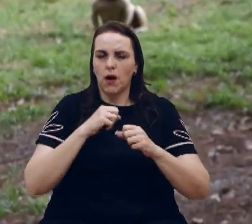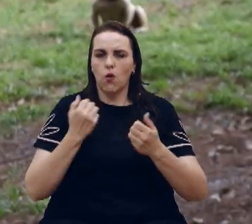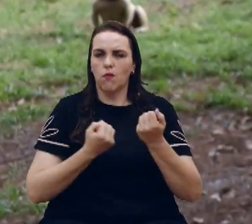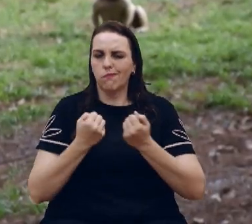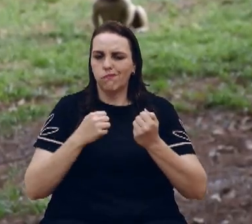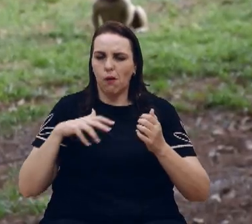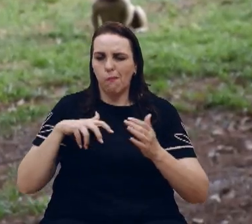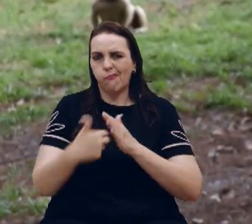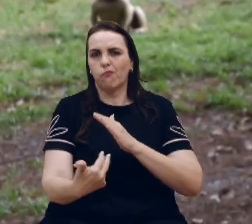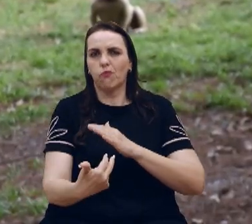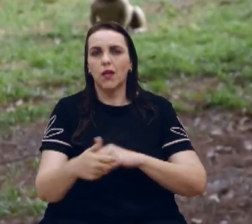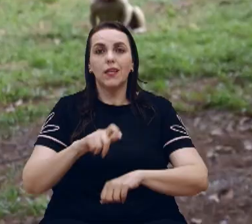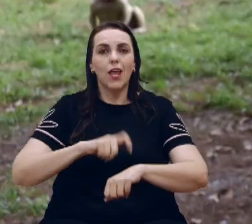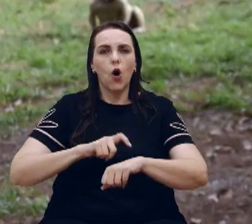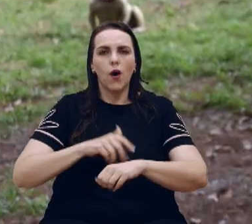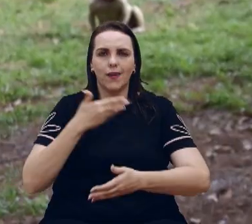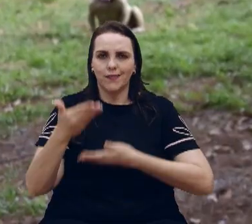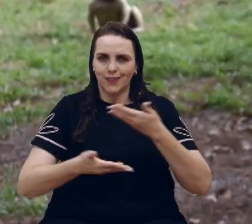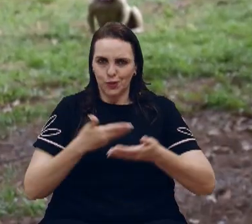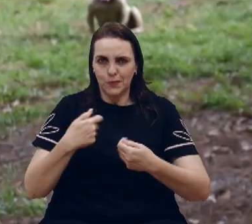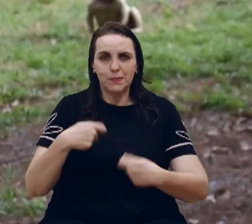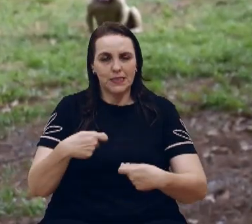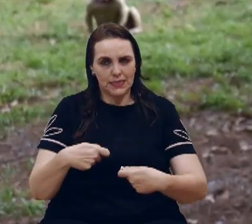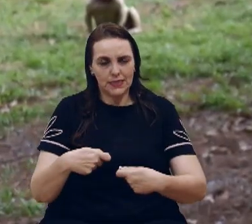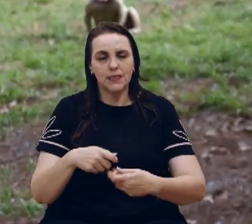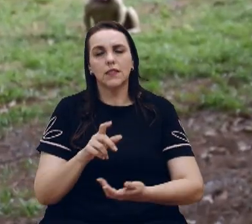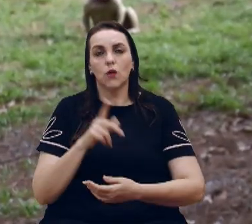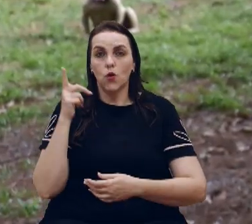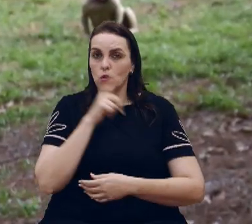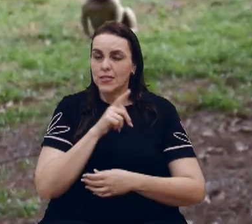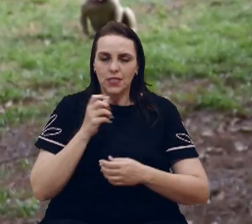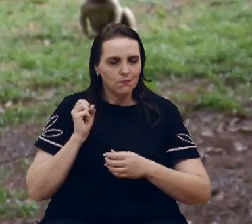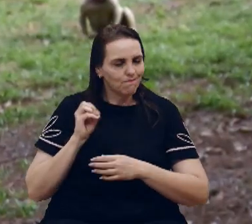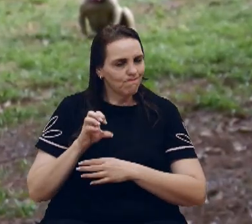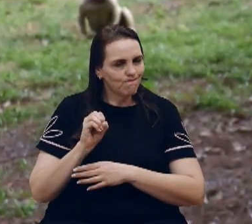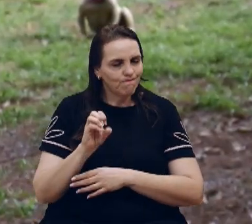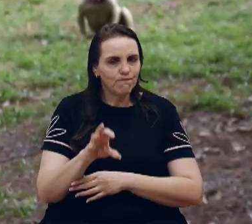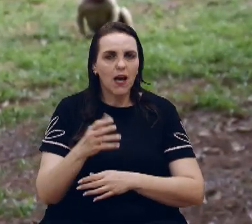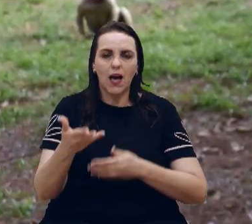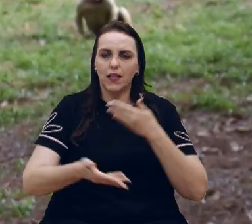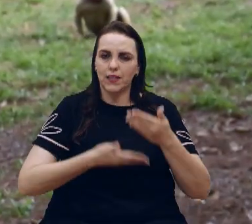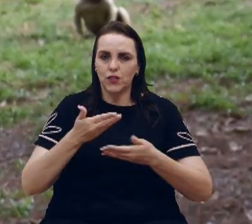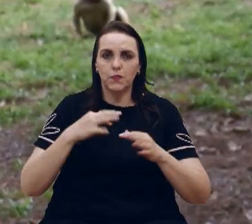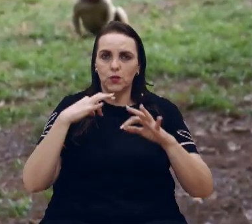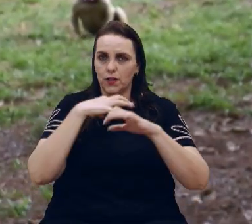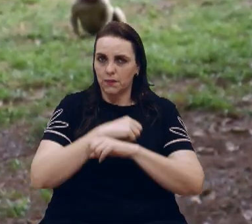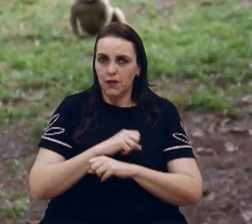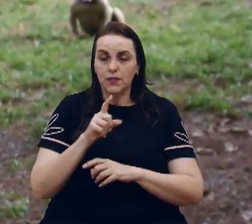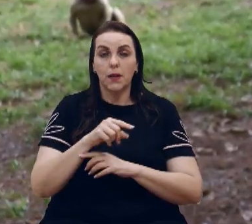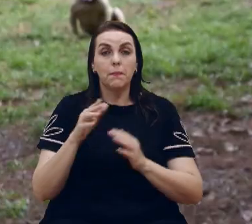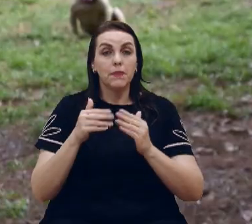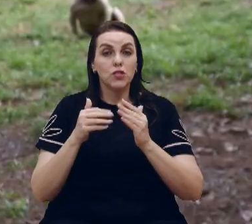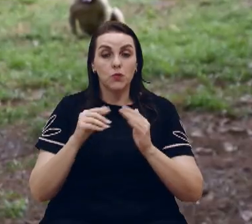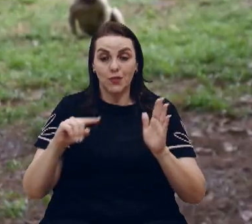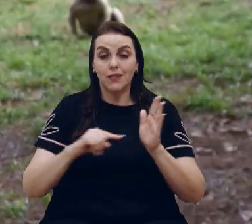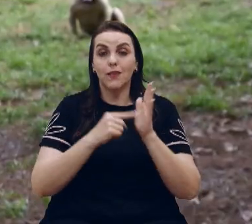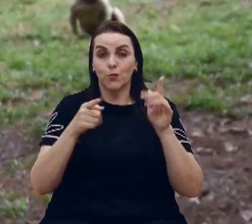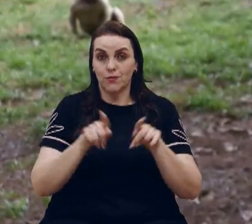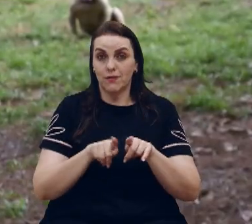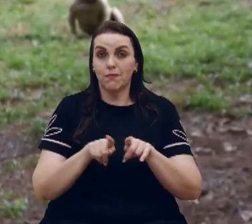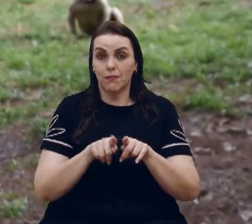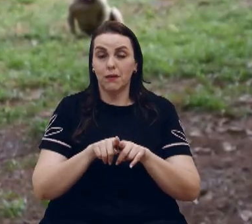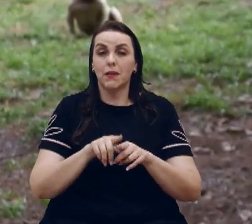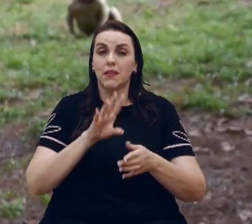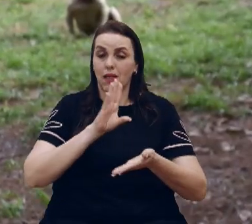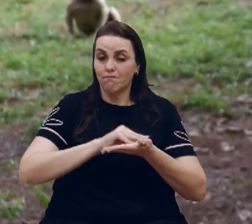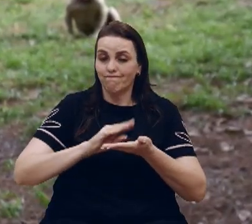precisa de atendimento imediato. Então a gente consegue sair correndo para atender esse animal e a gente pede que a pessoa faça a denúncia mesmo assim, para a gente ter todo